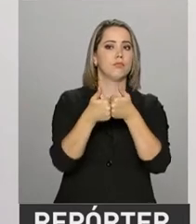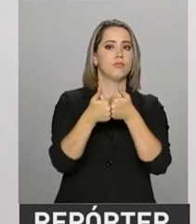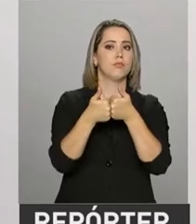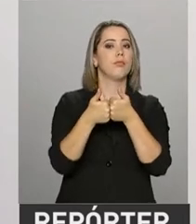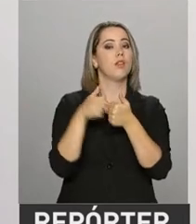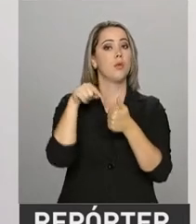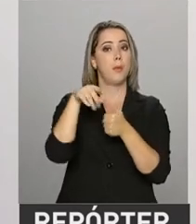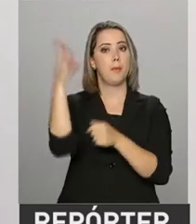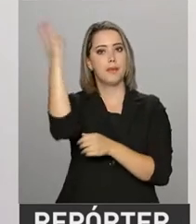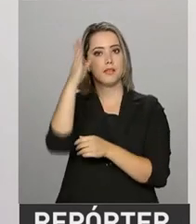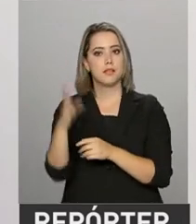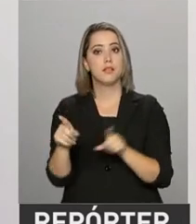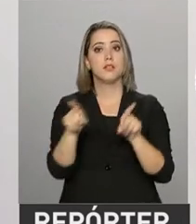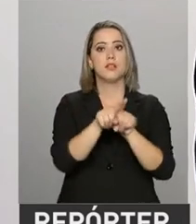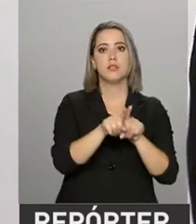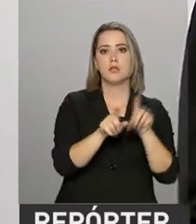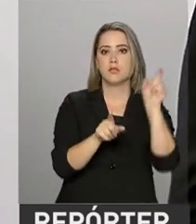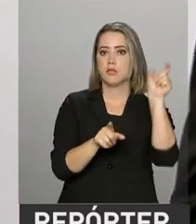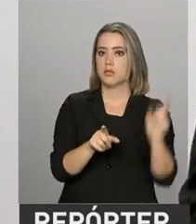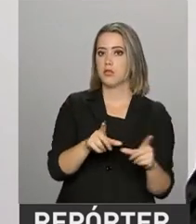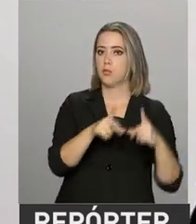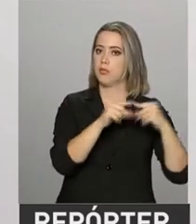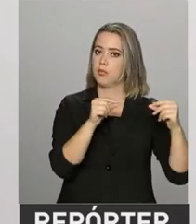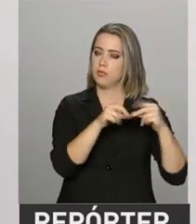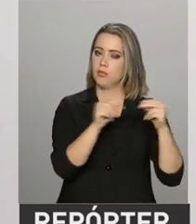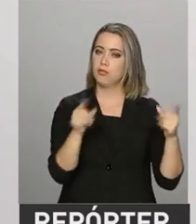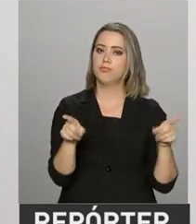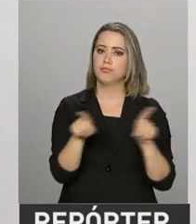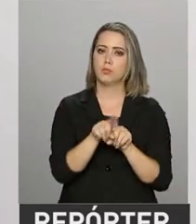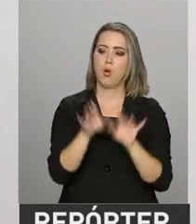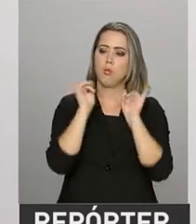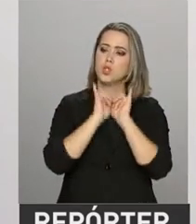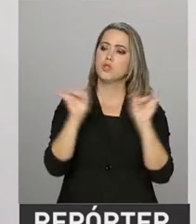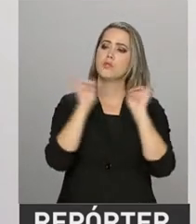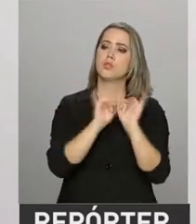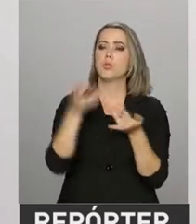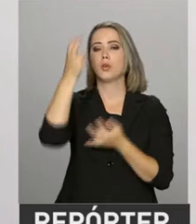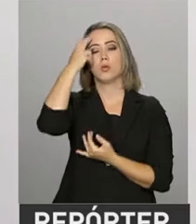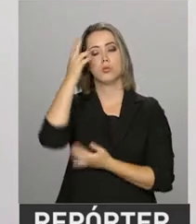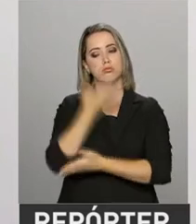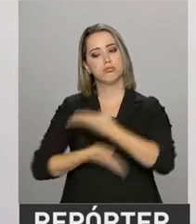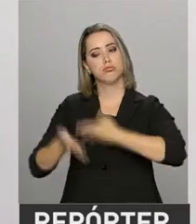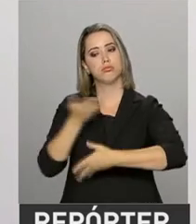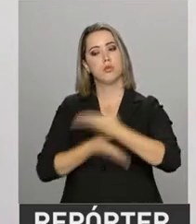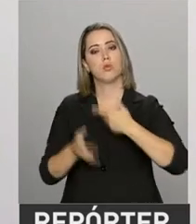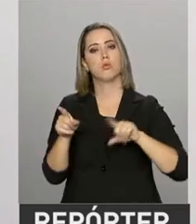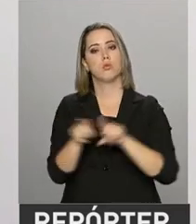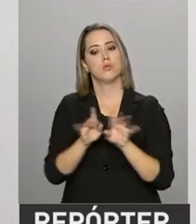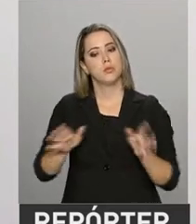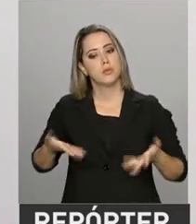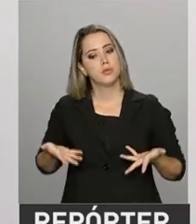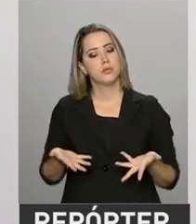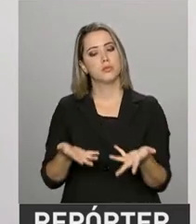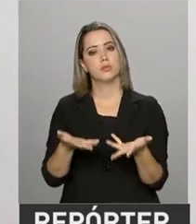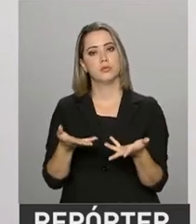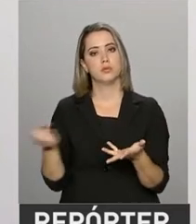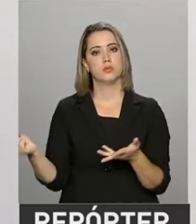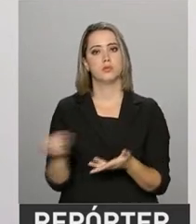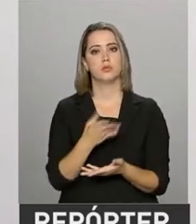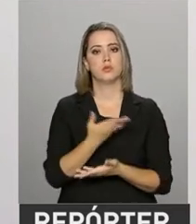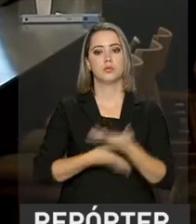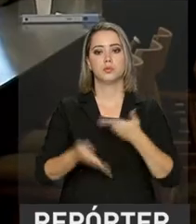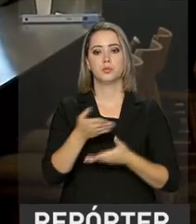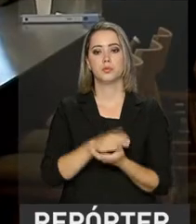brasileiros e japoneses seja pela difusão da cultura seja pelo estímulo de novos